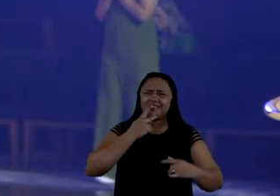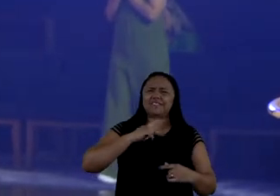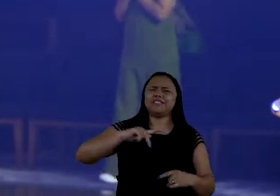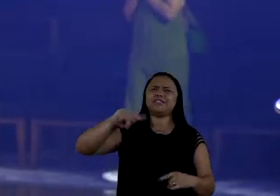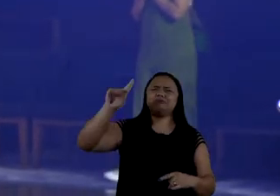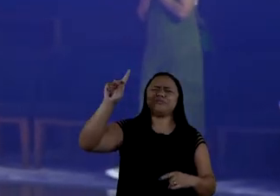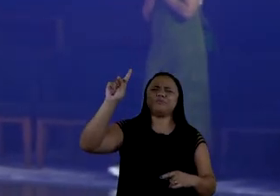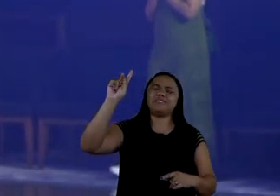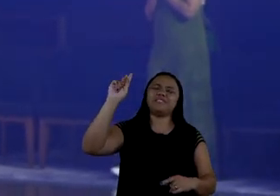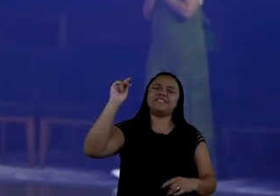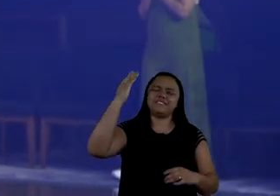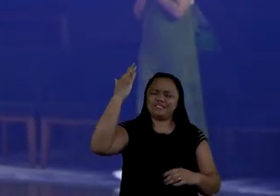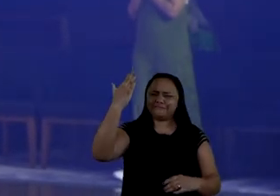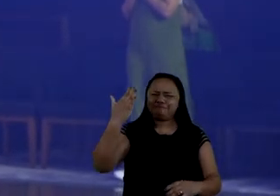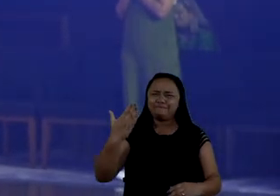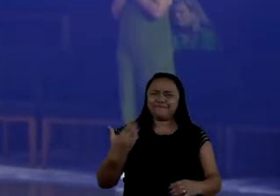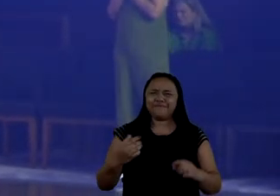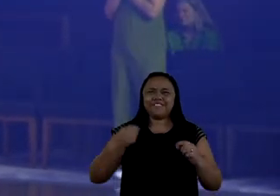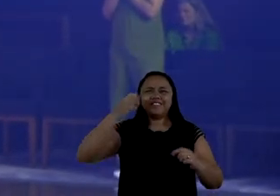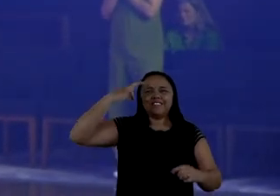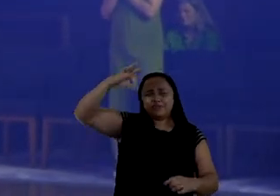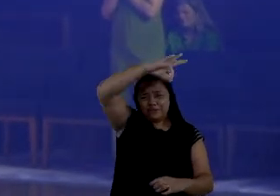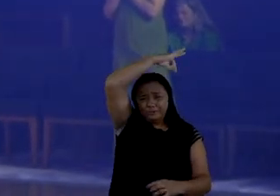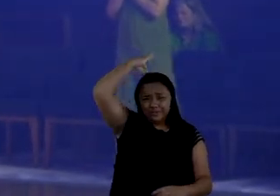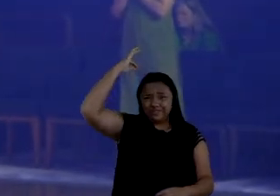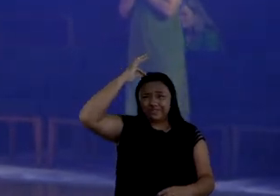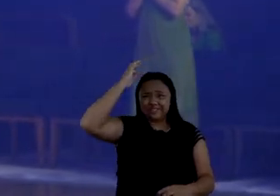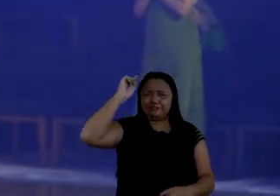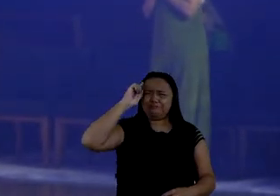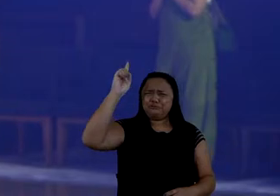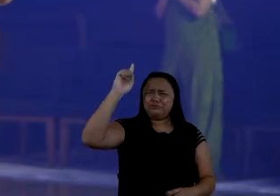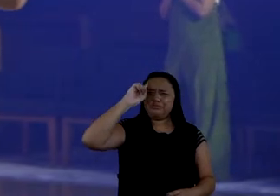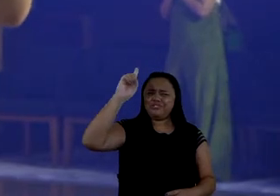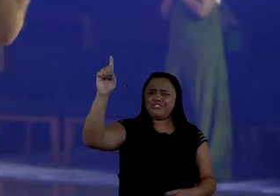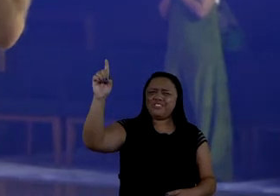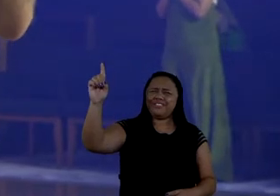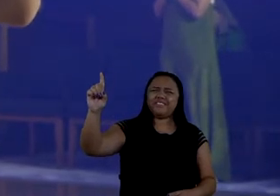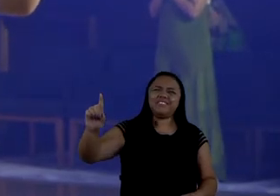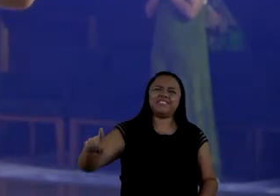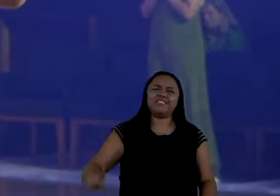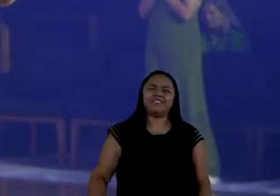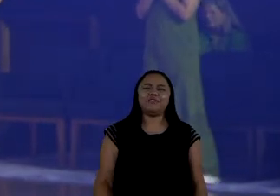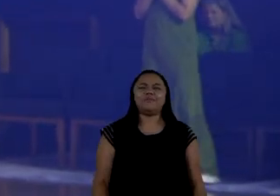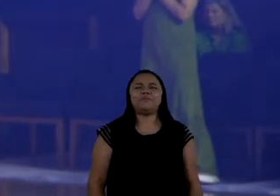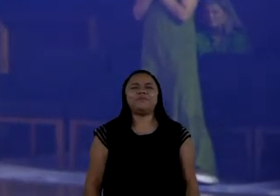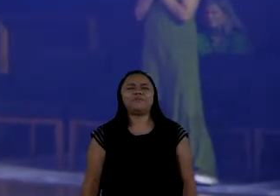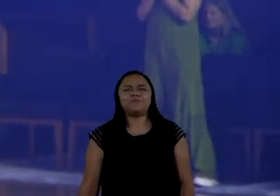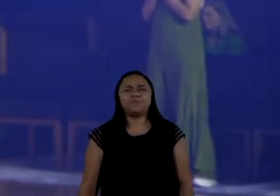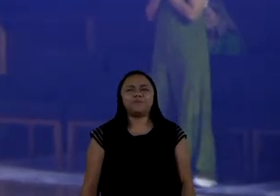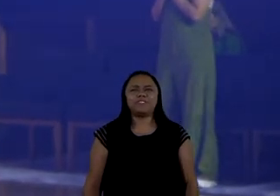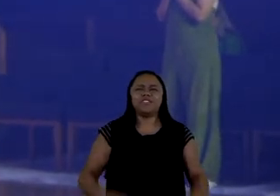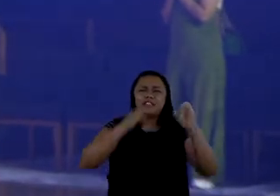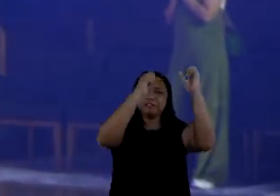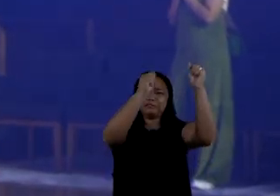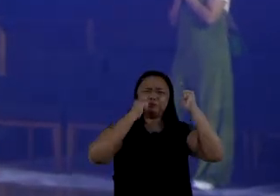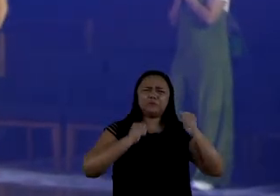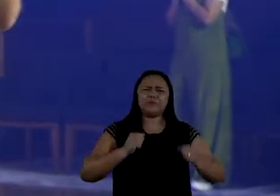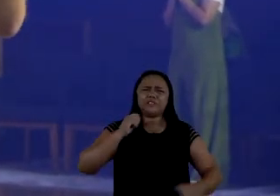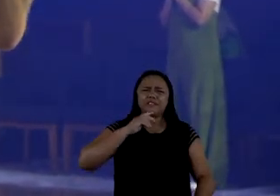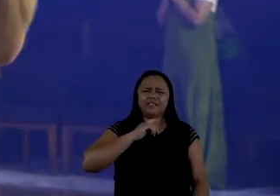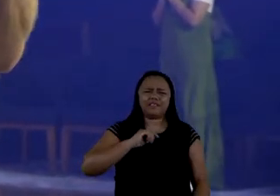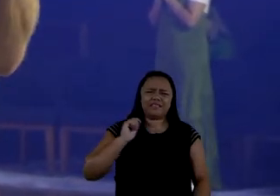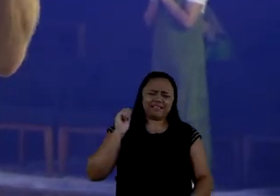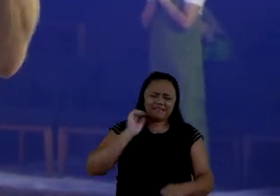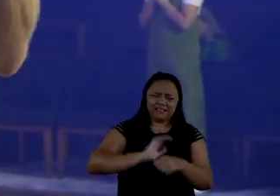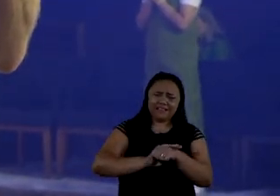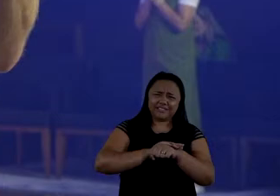guiados e acompanhados pelo Teu Espírito Santo dia a dia. Nos empodera mais com o Teu poder nesta noite. Nos